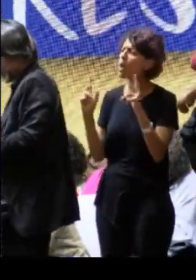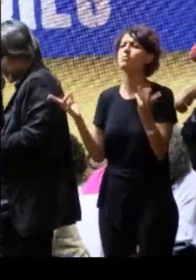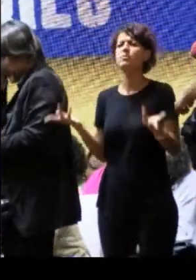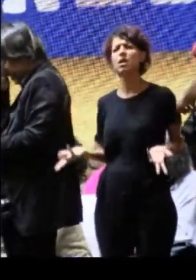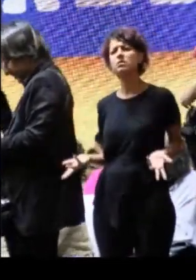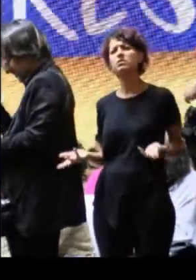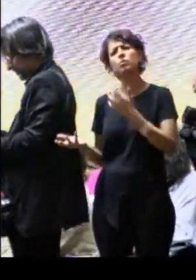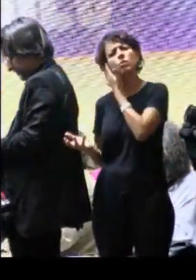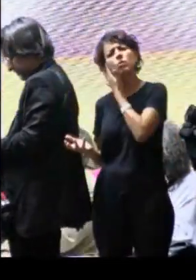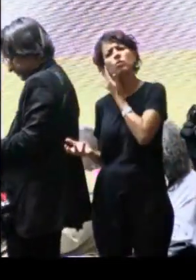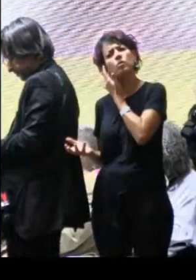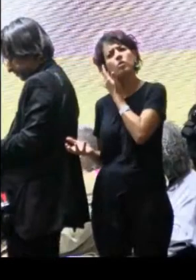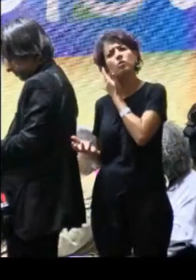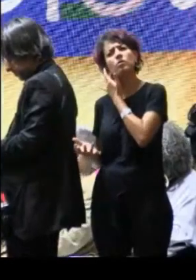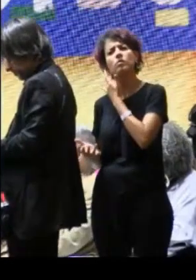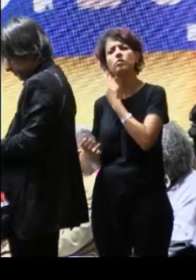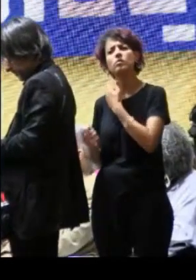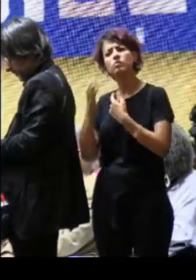não é ser radical.